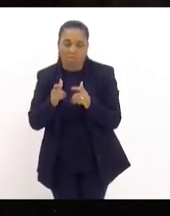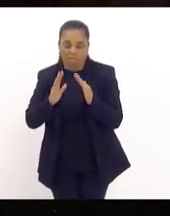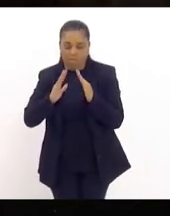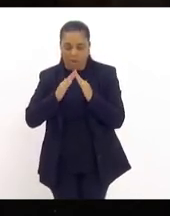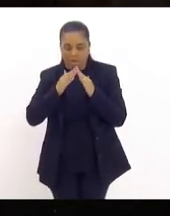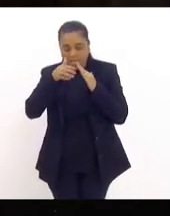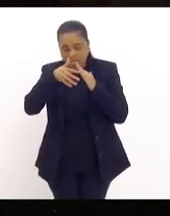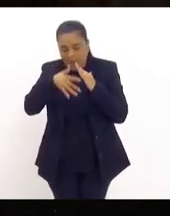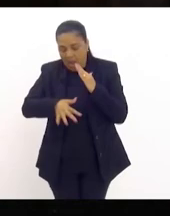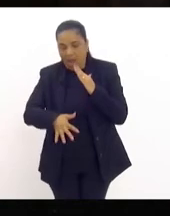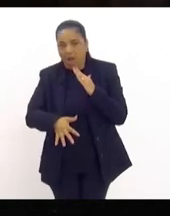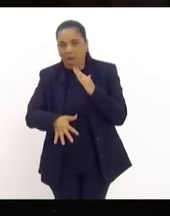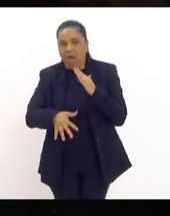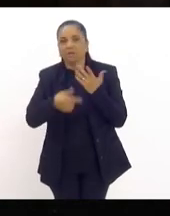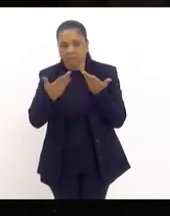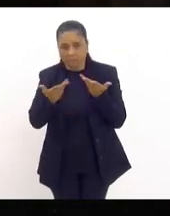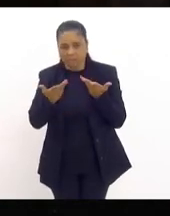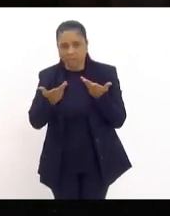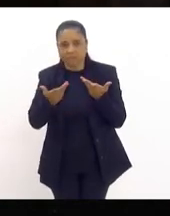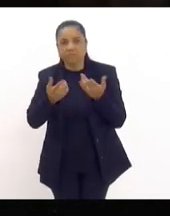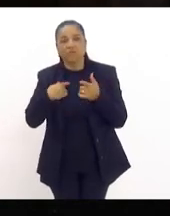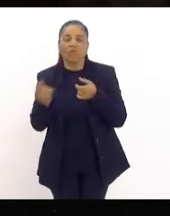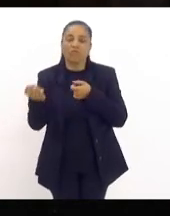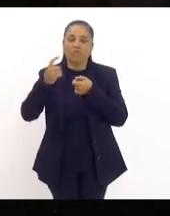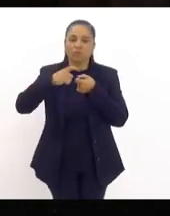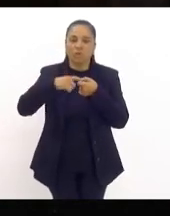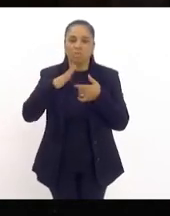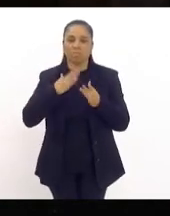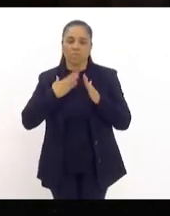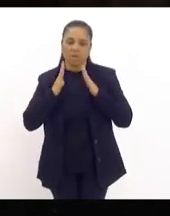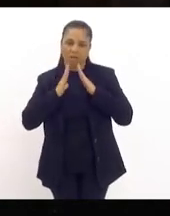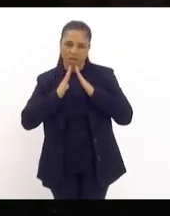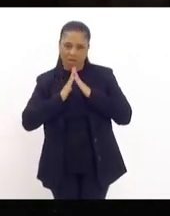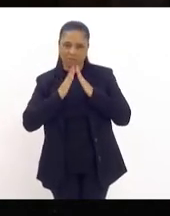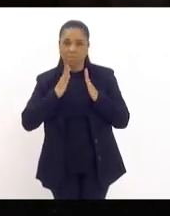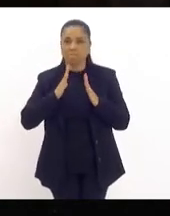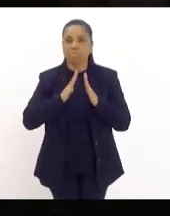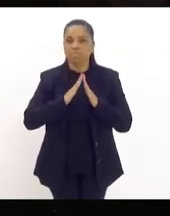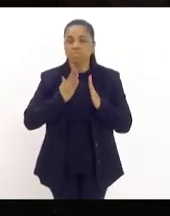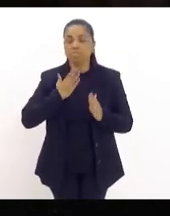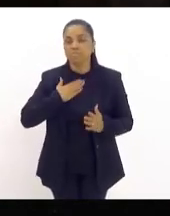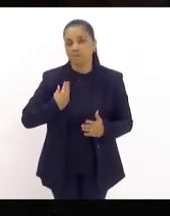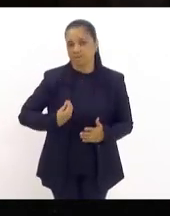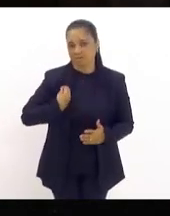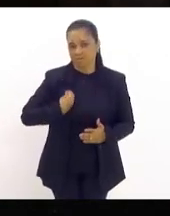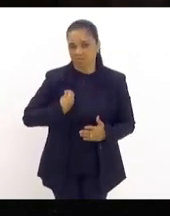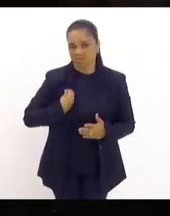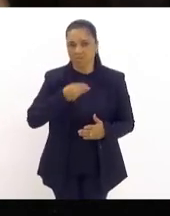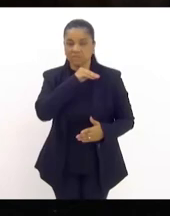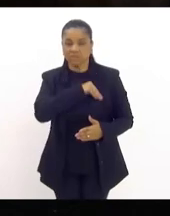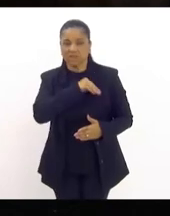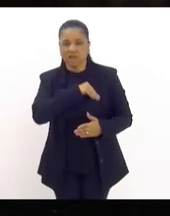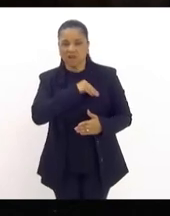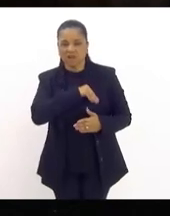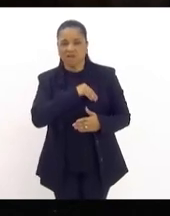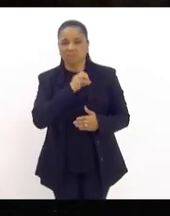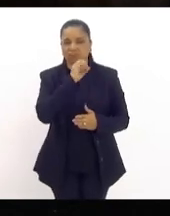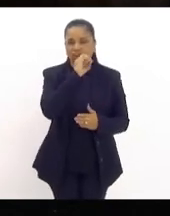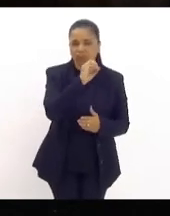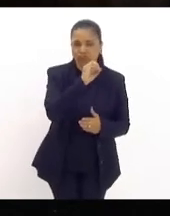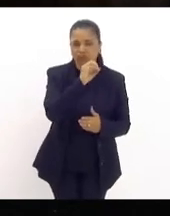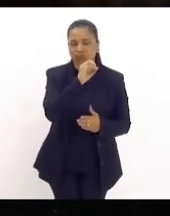barranco. Então, a gente vai retomar o Minha Casa Minha Vida para quem ganha de 0 a 3 salários mínimos. E, por último, não